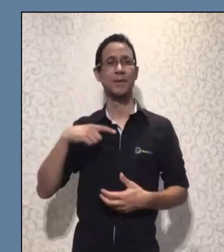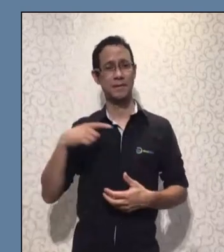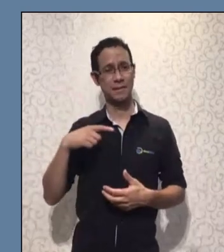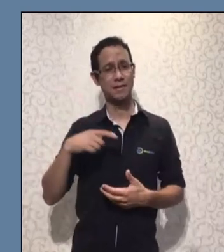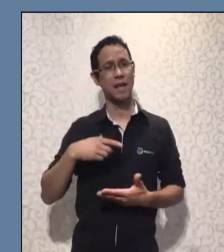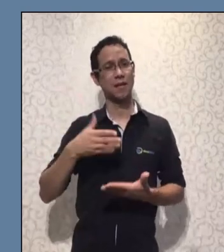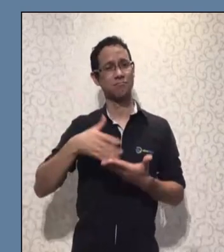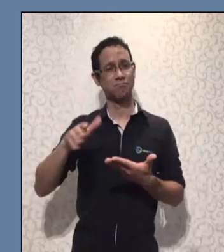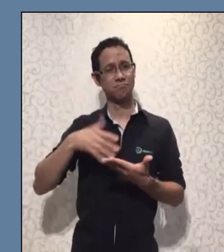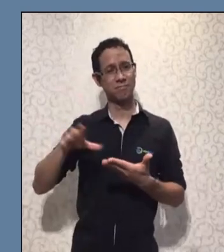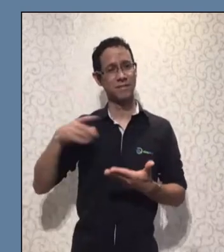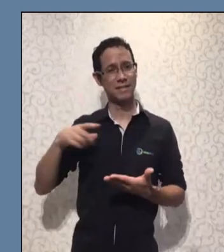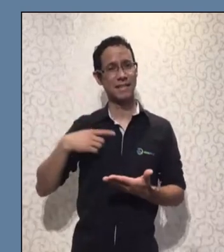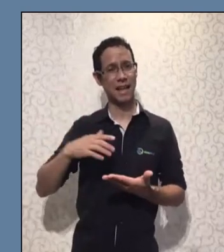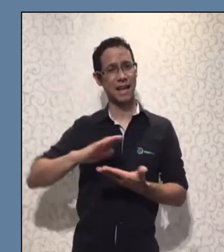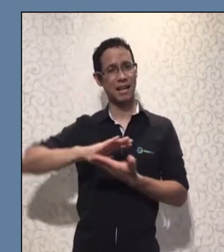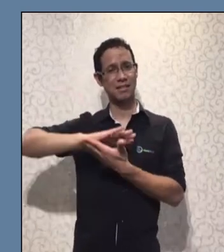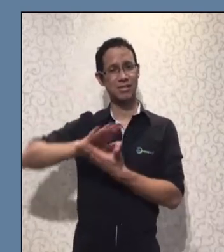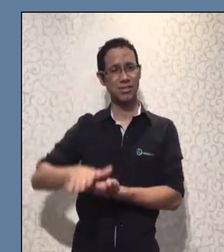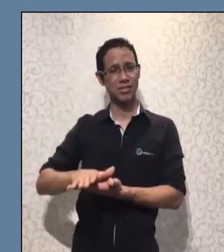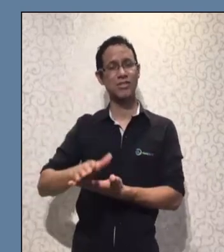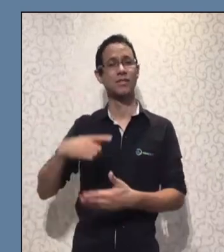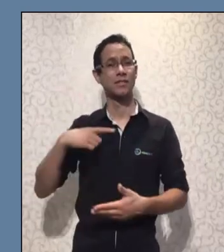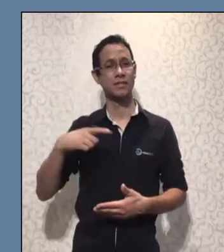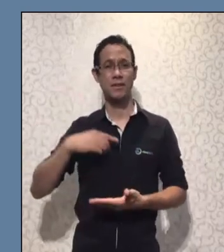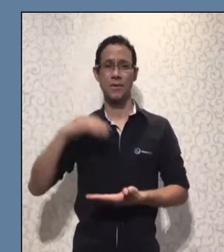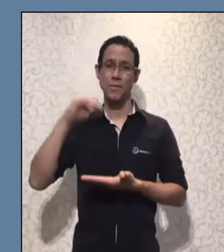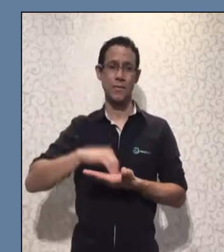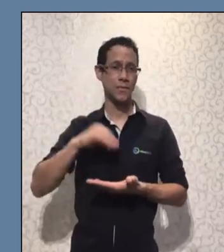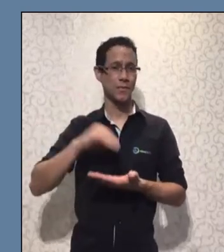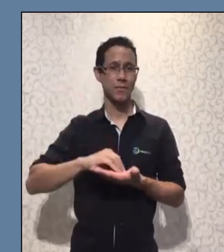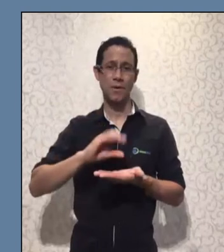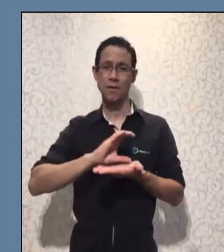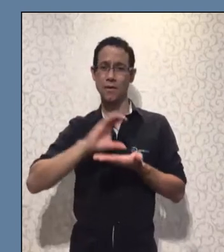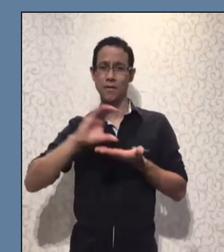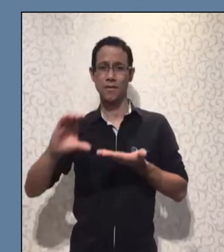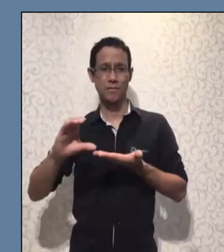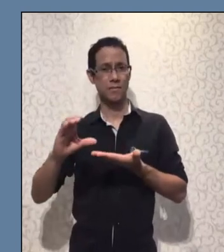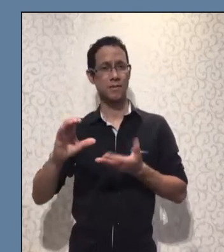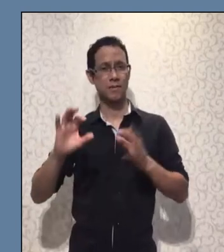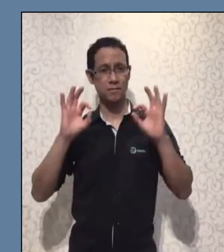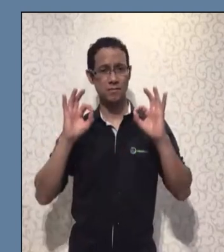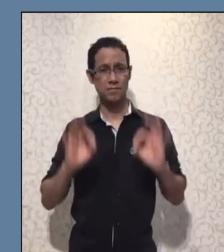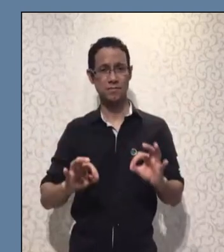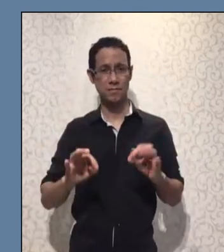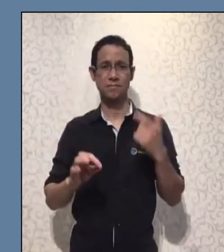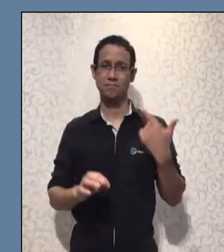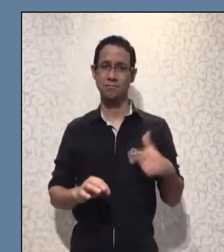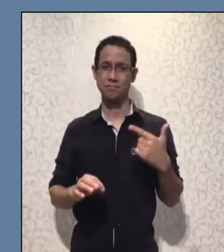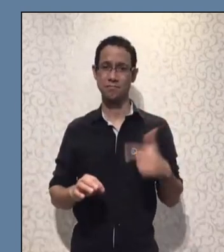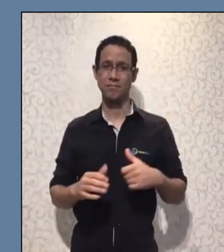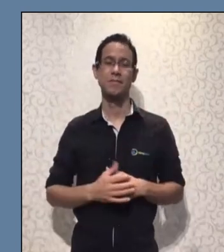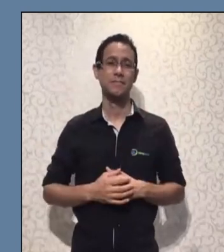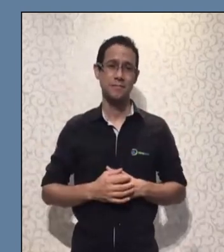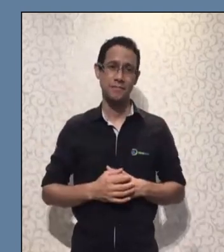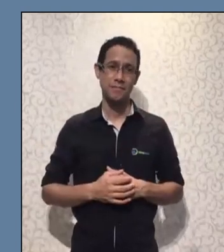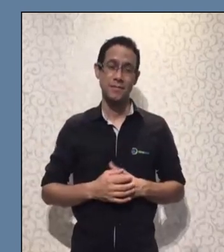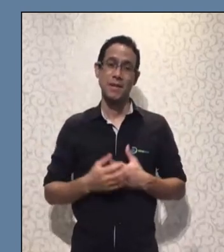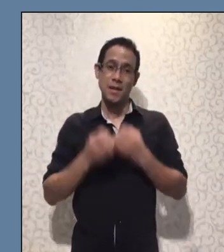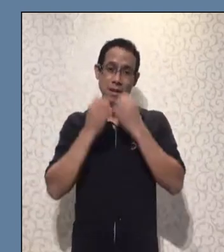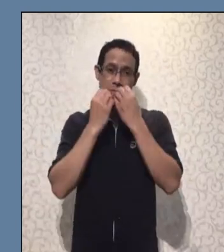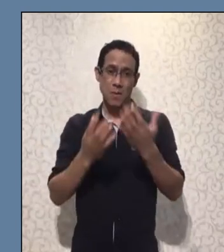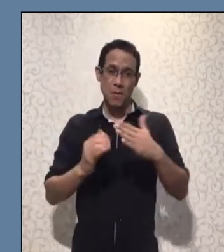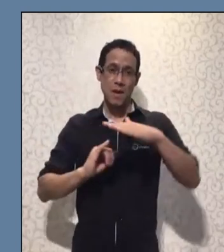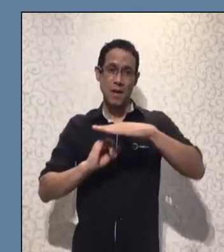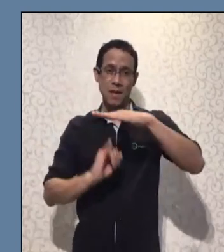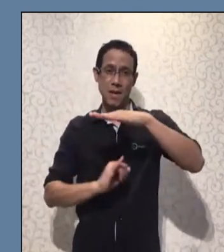país em especial, né, por uma falta de um investimento mais sistemático, felizmente não é o caso das instituições que vocês